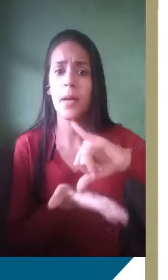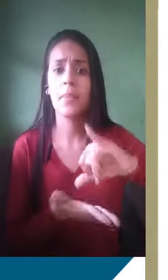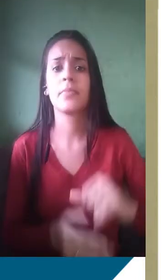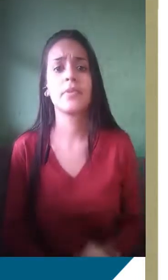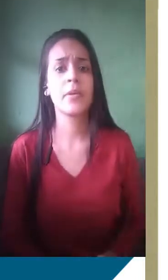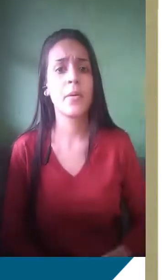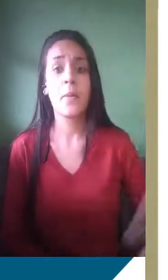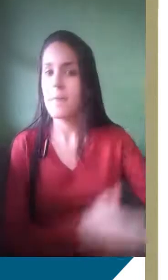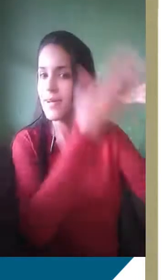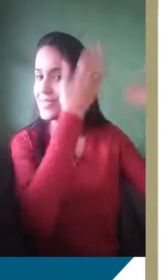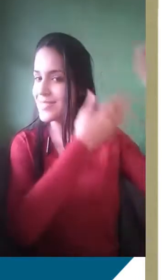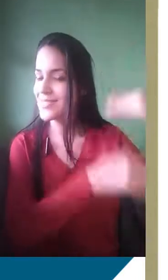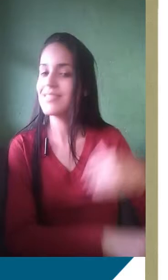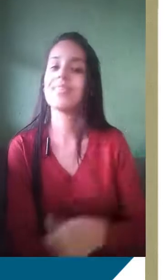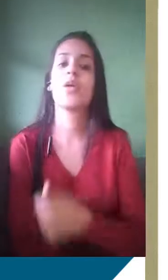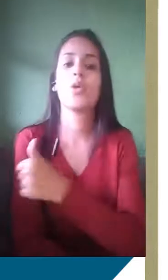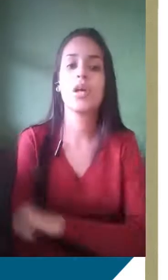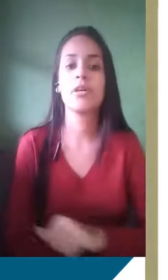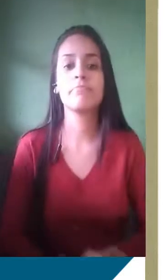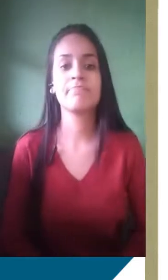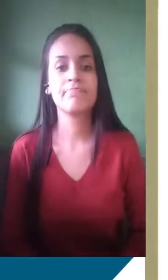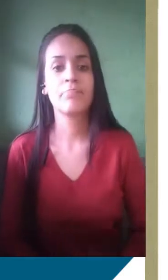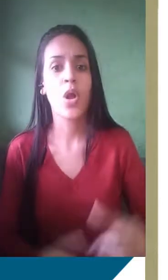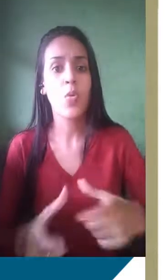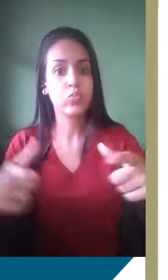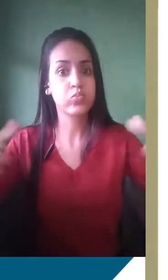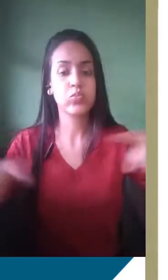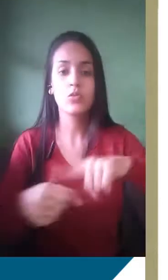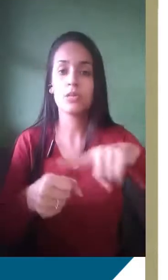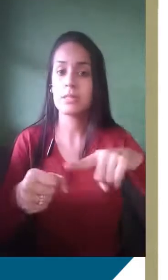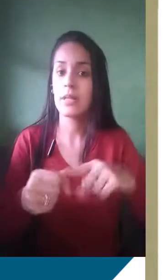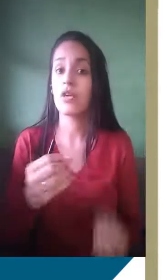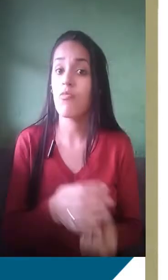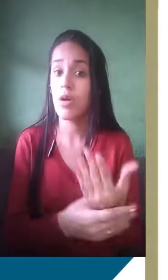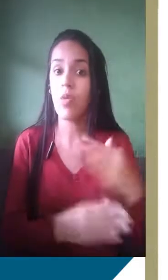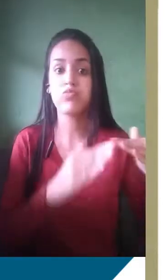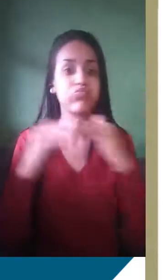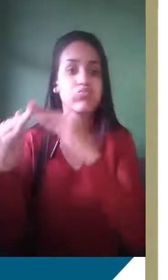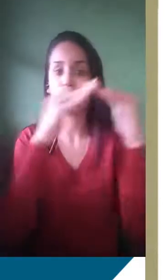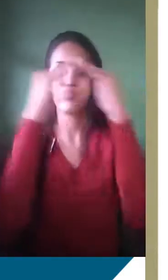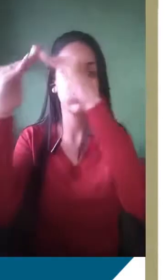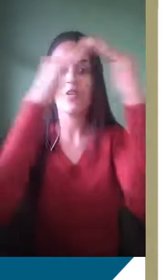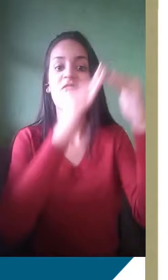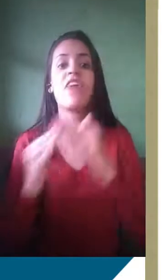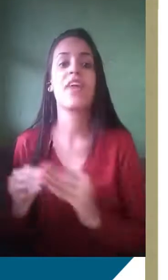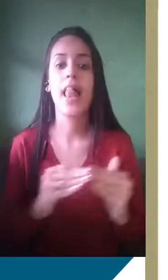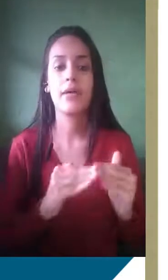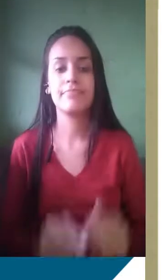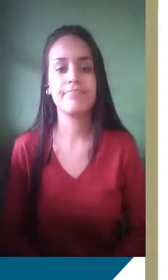crescimento das desigualdades sociais e o surgimento das primeiras favelas. Além disso,